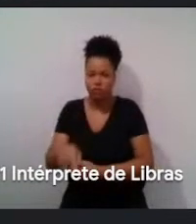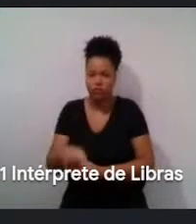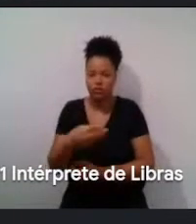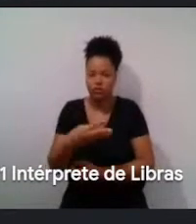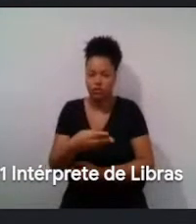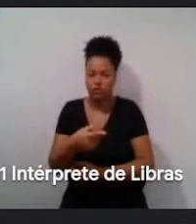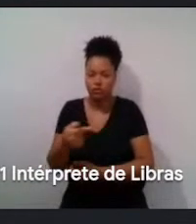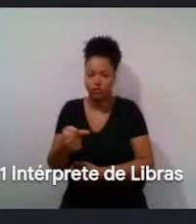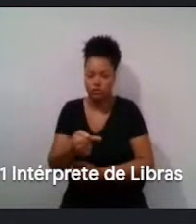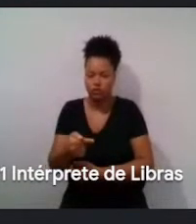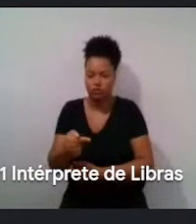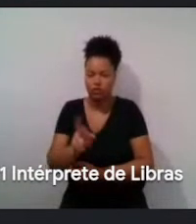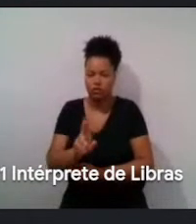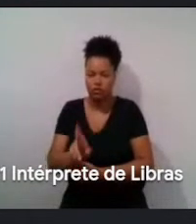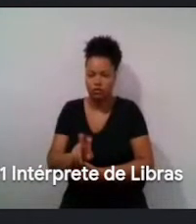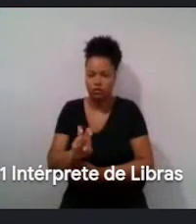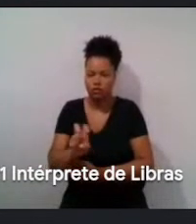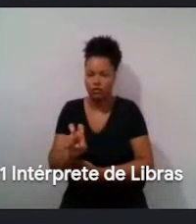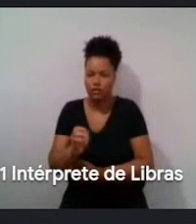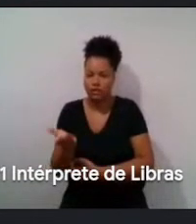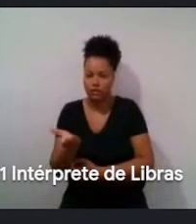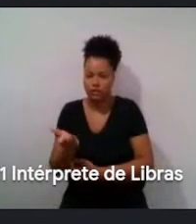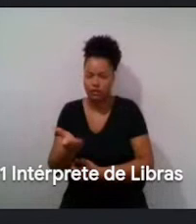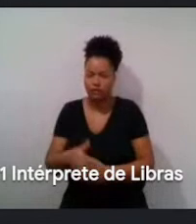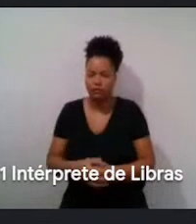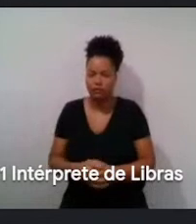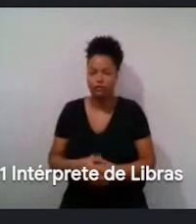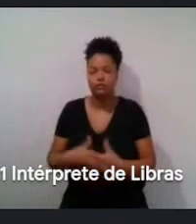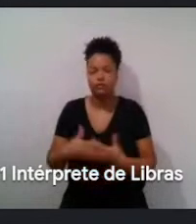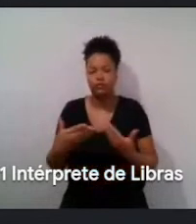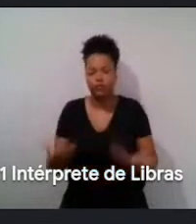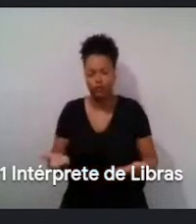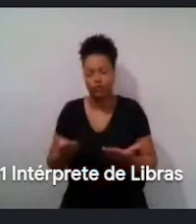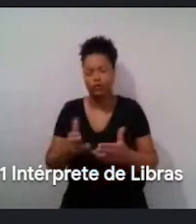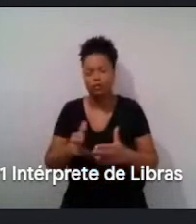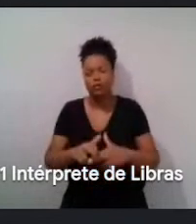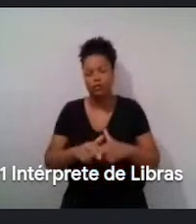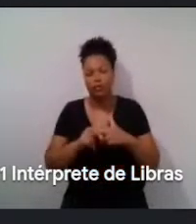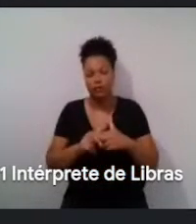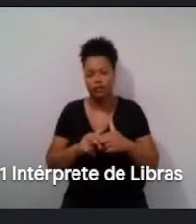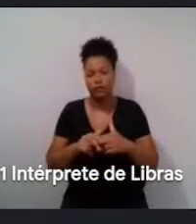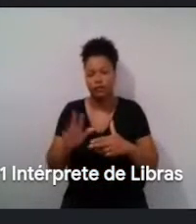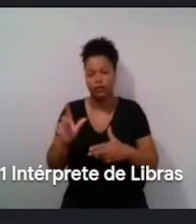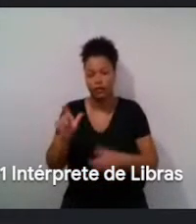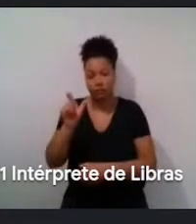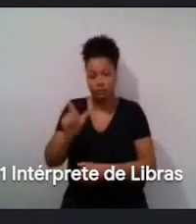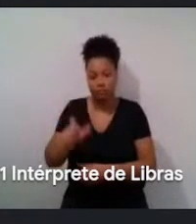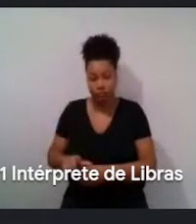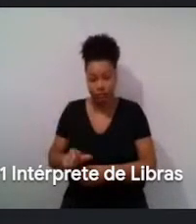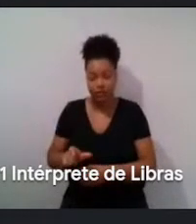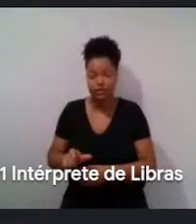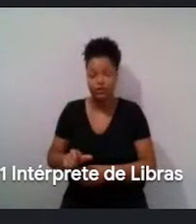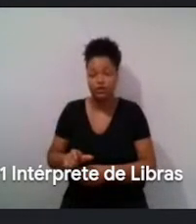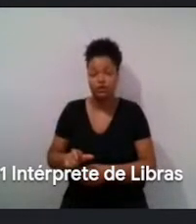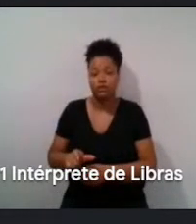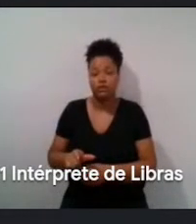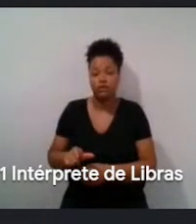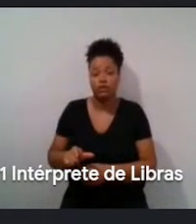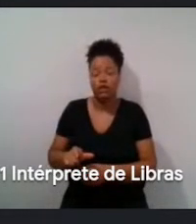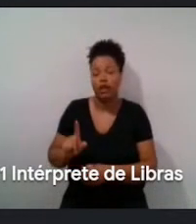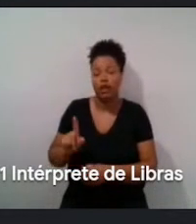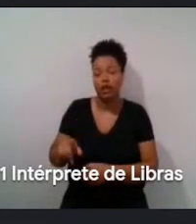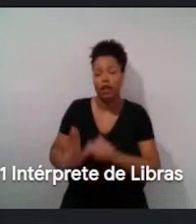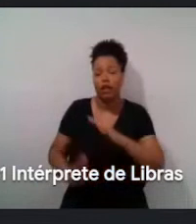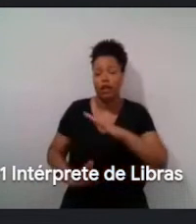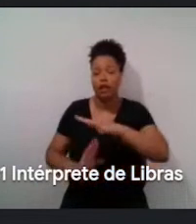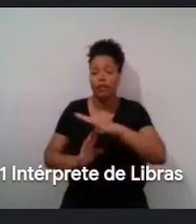R$ 12.307,75. Portanto, a prestadora estaria limitada a usar 10%